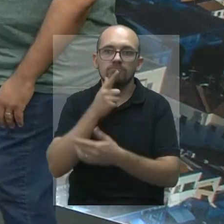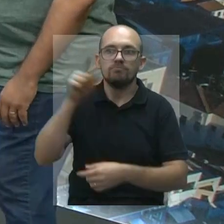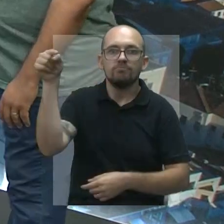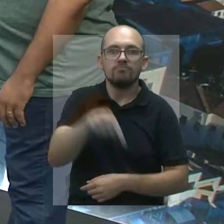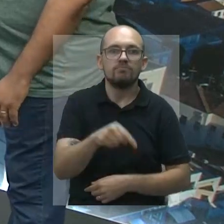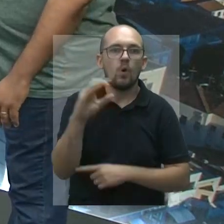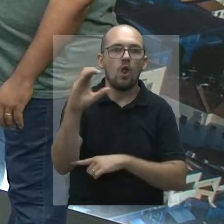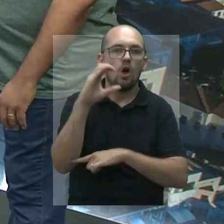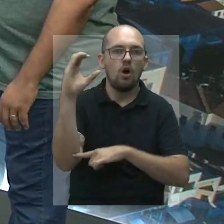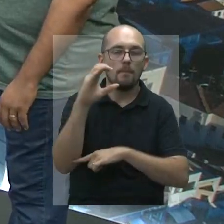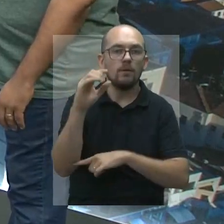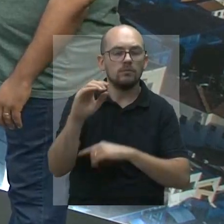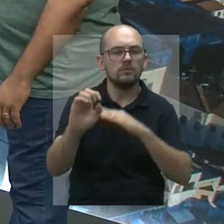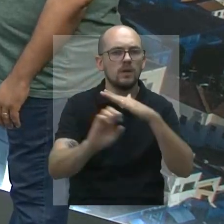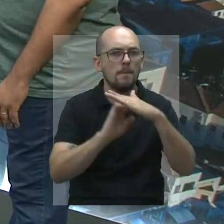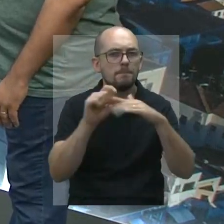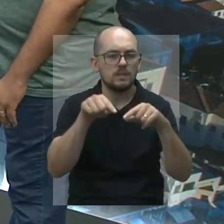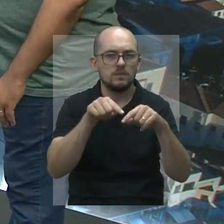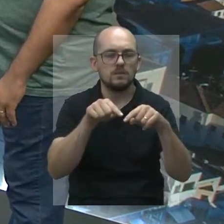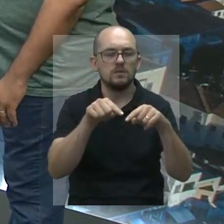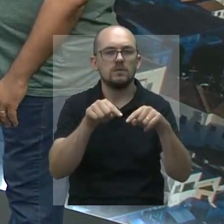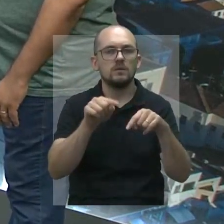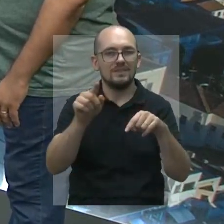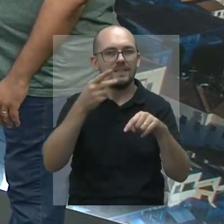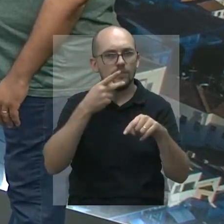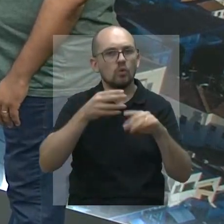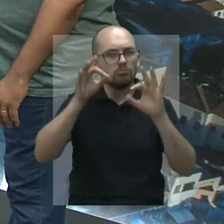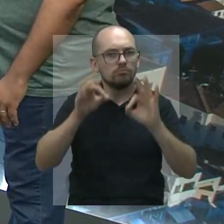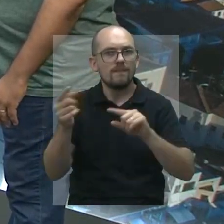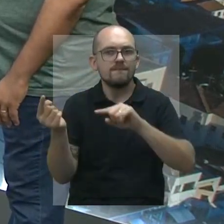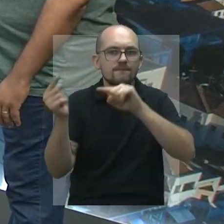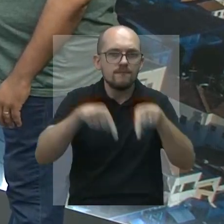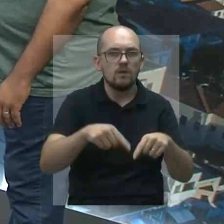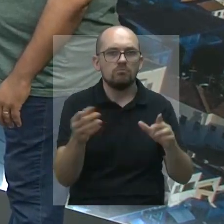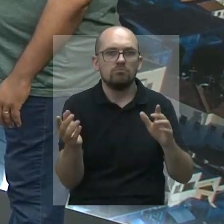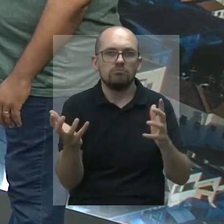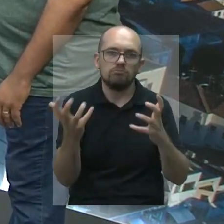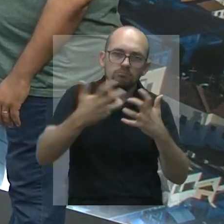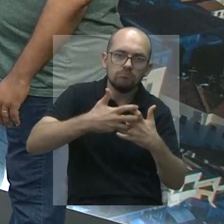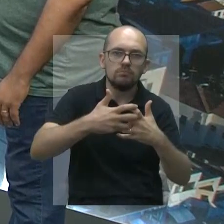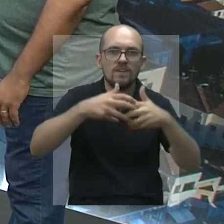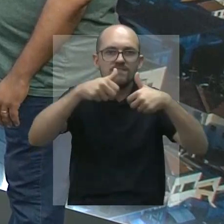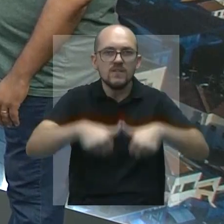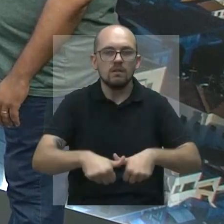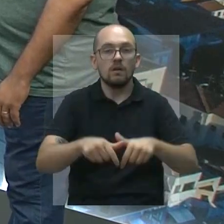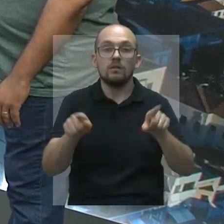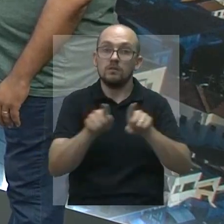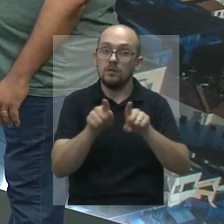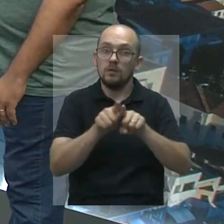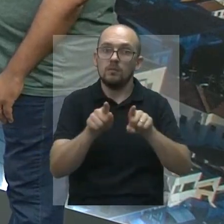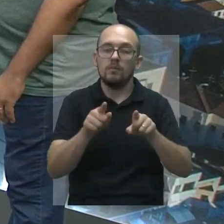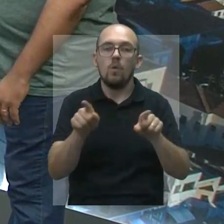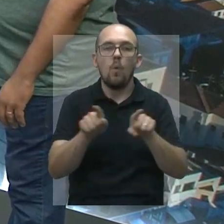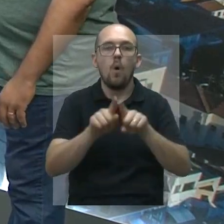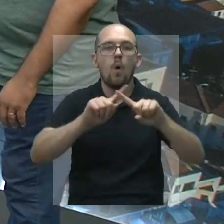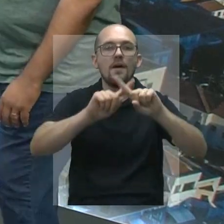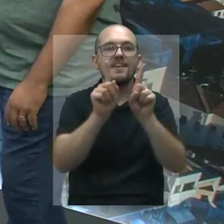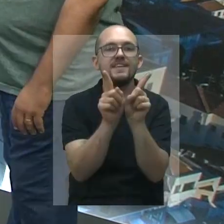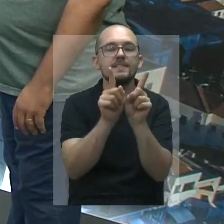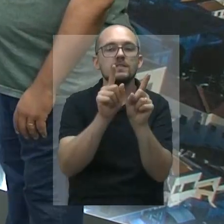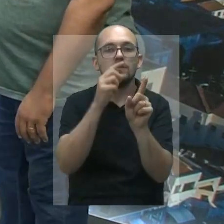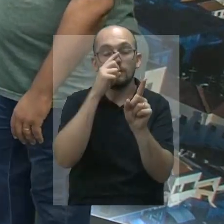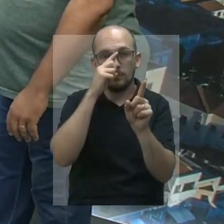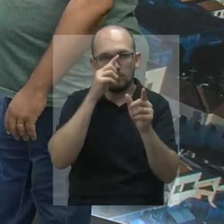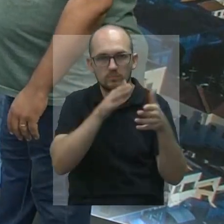é uma empresa realmente que, você disse, ela veio para ficar, tem aquela intenção, inclusive, do 15 de Jaú caminhar